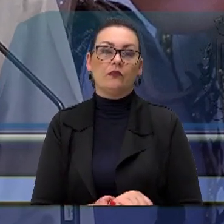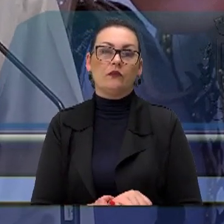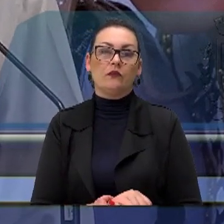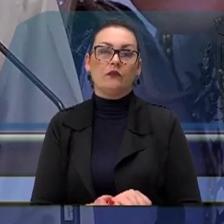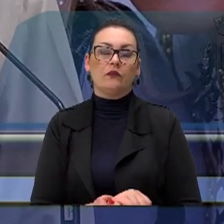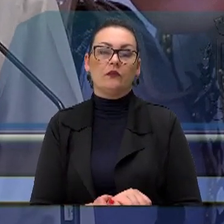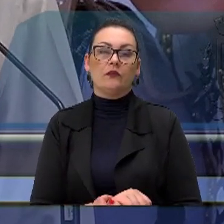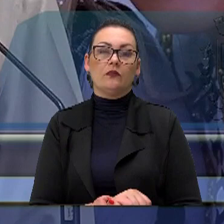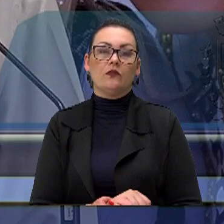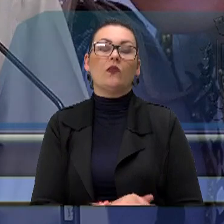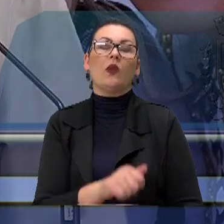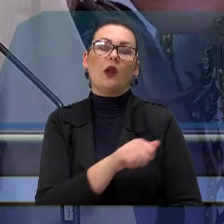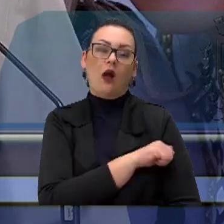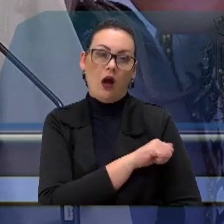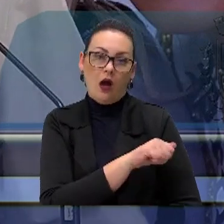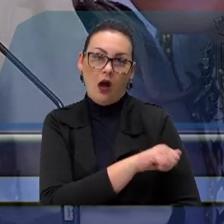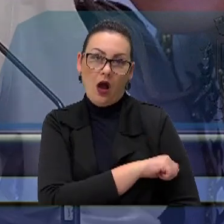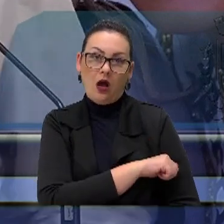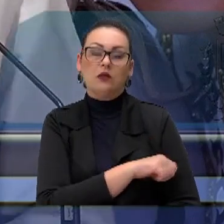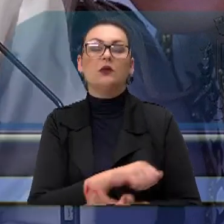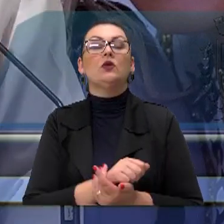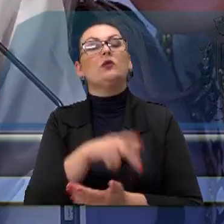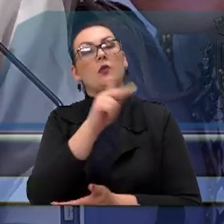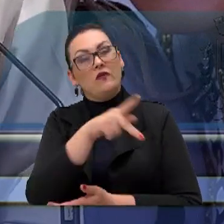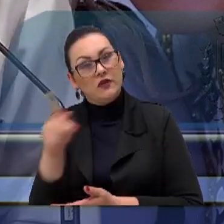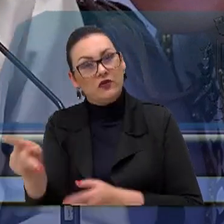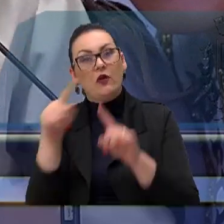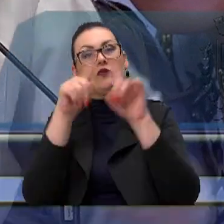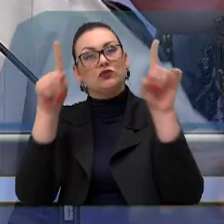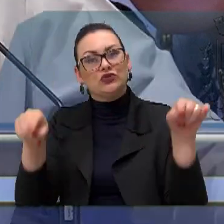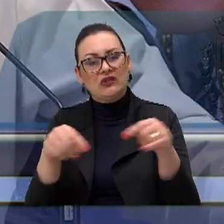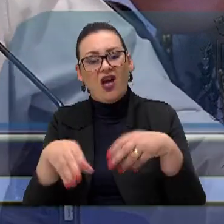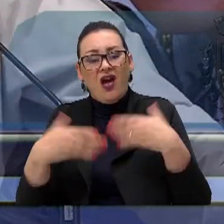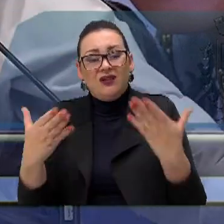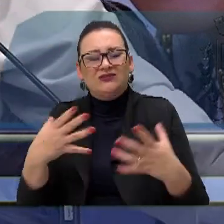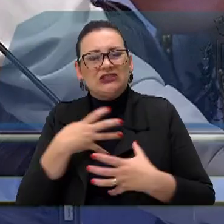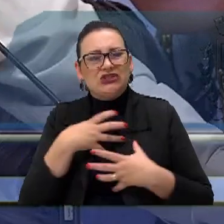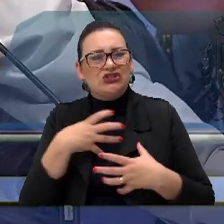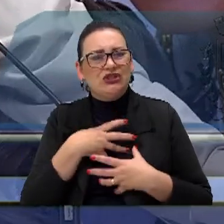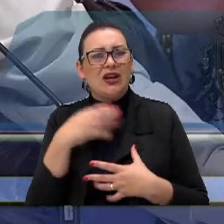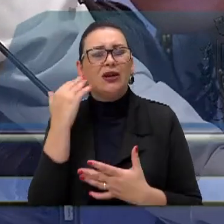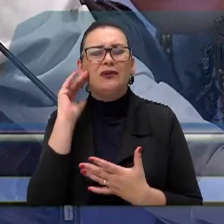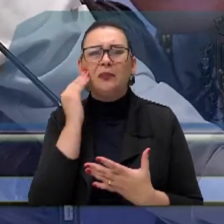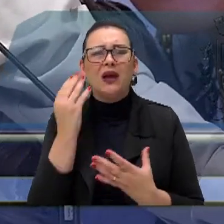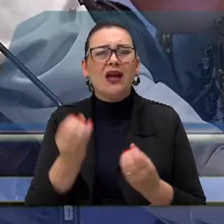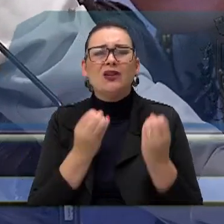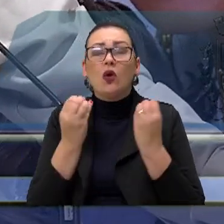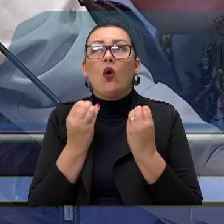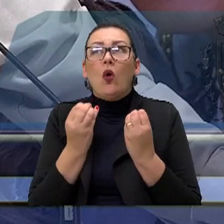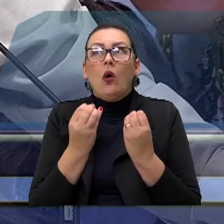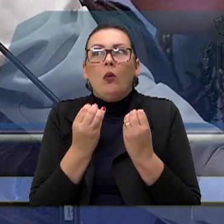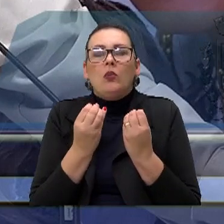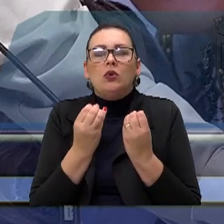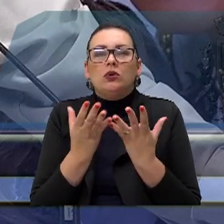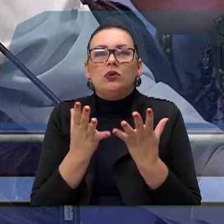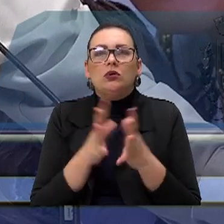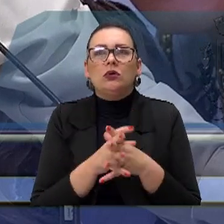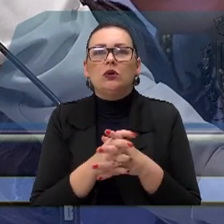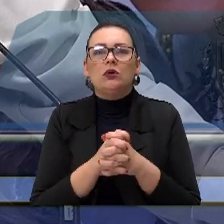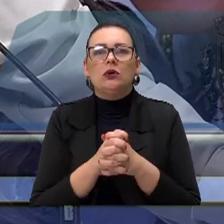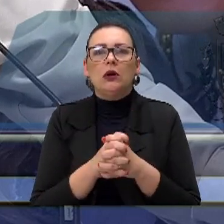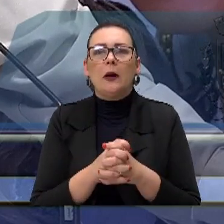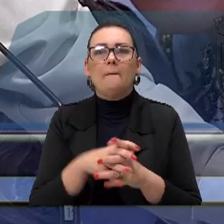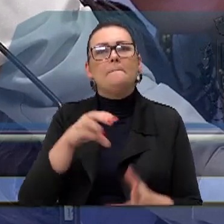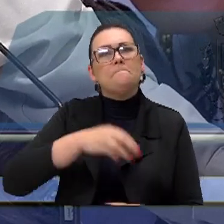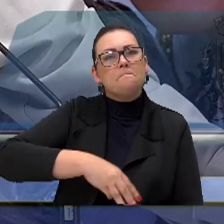o seu público, os alunos, professores, servidores, nessas condições. Penso que seja até um caso, vou concluir,